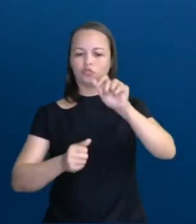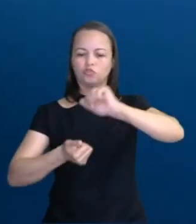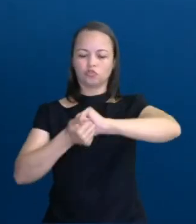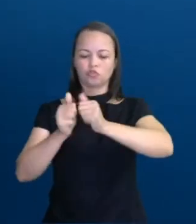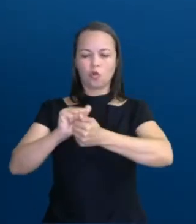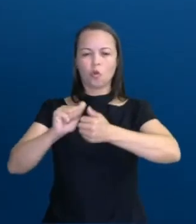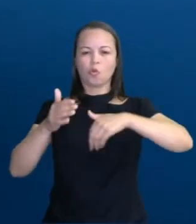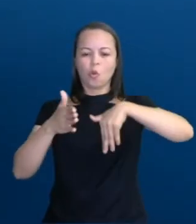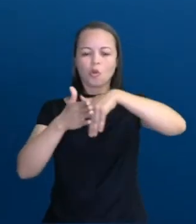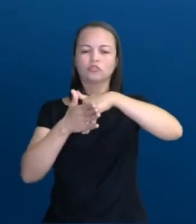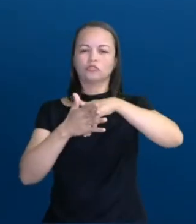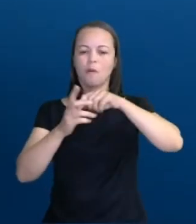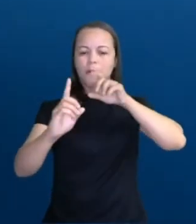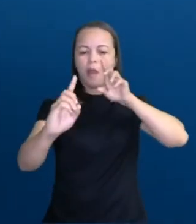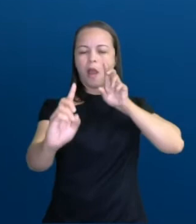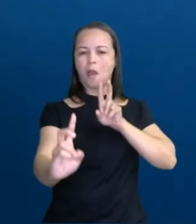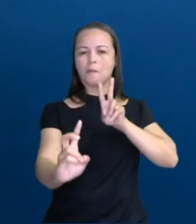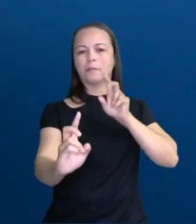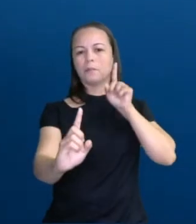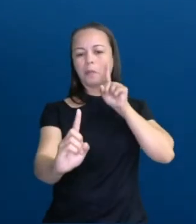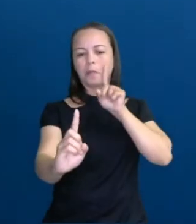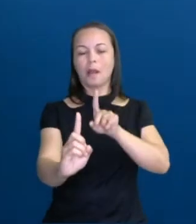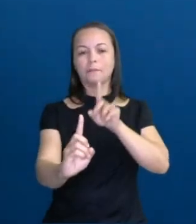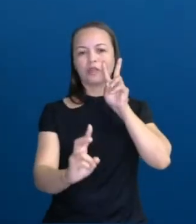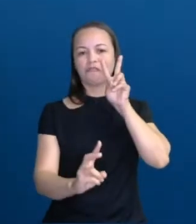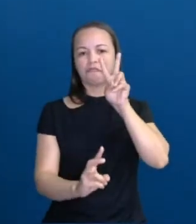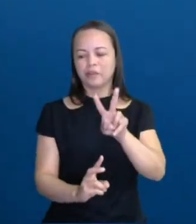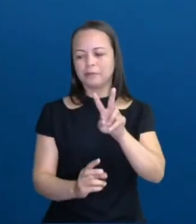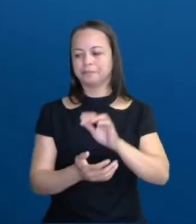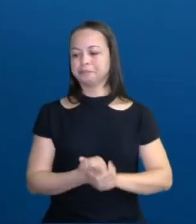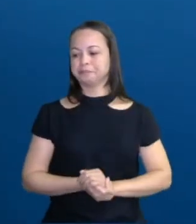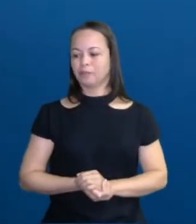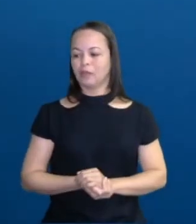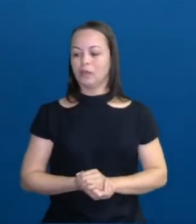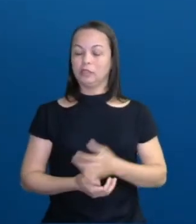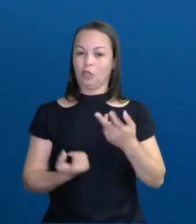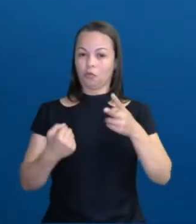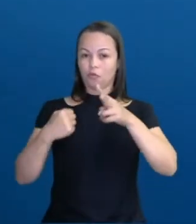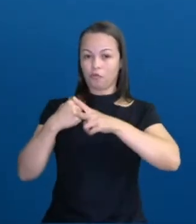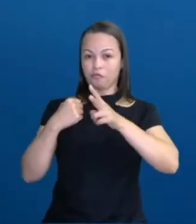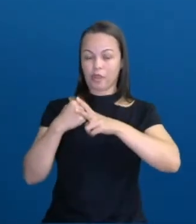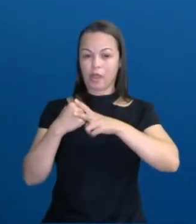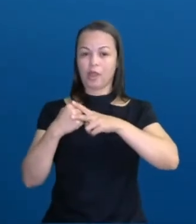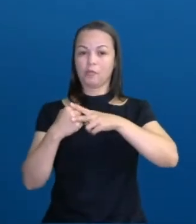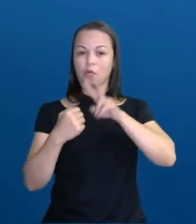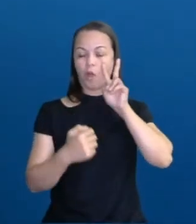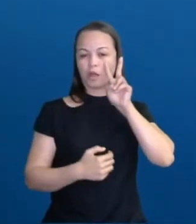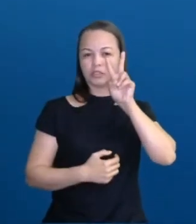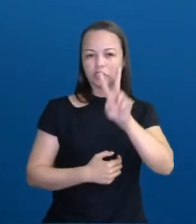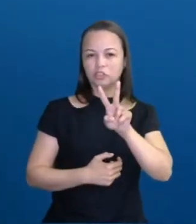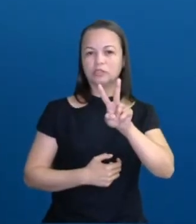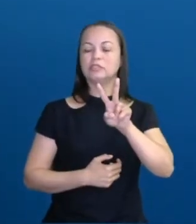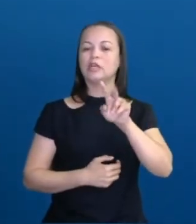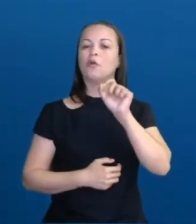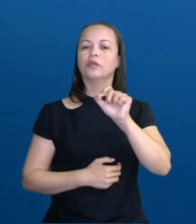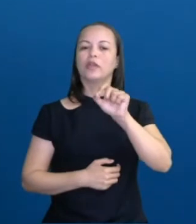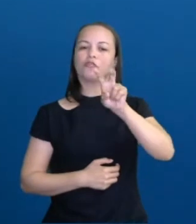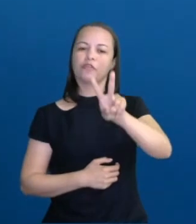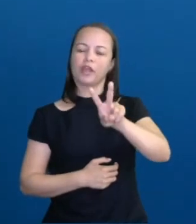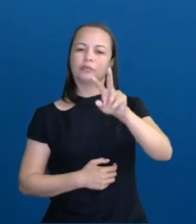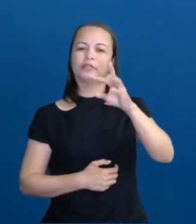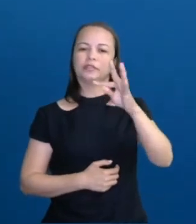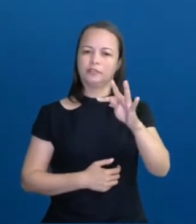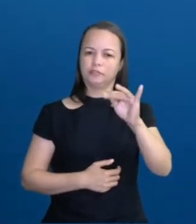de você ser um espectador do jogo de futebol Então nesse caso o verbo assistir é transitivo indireto